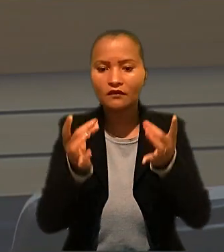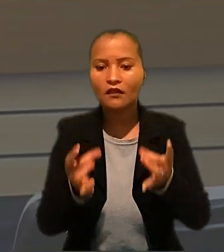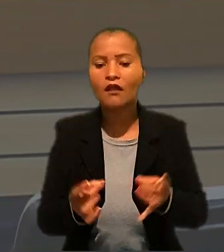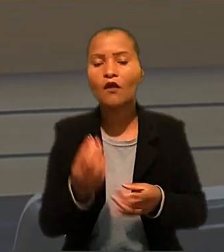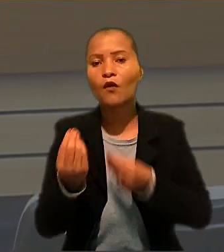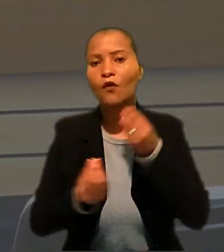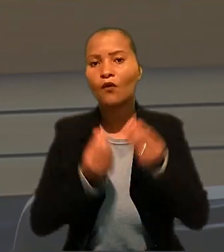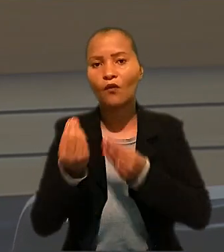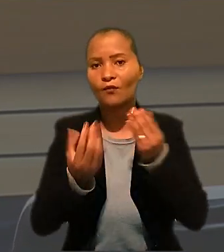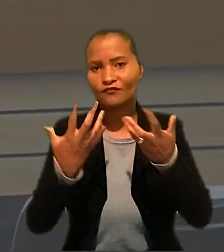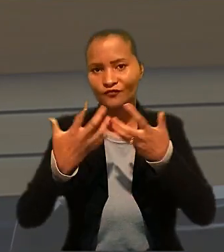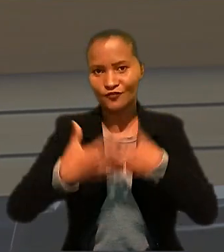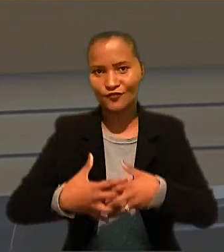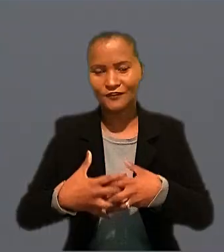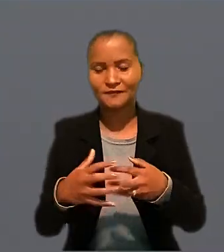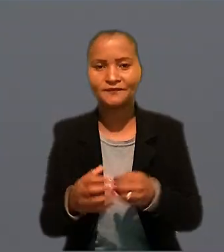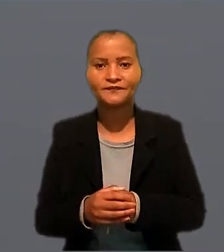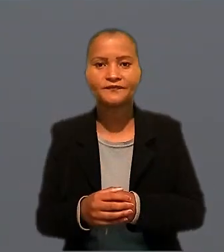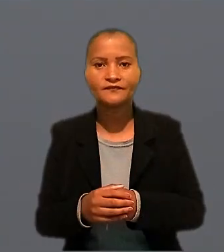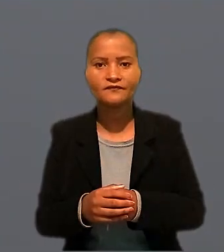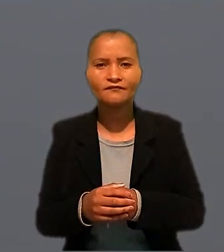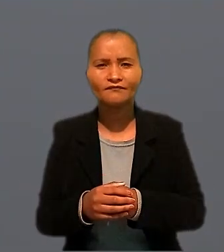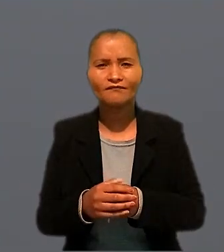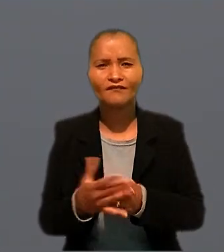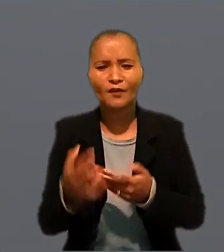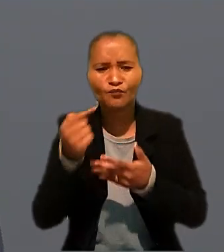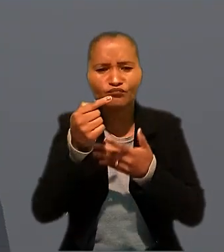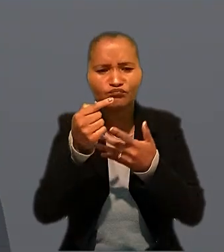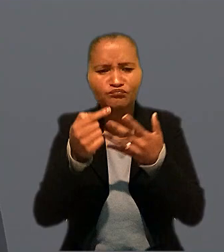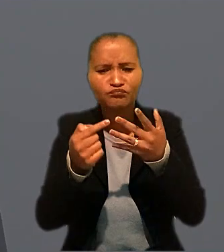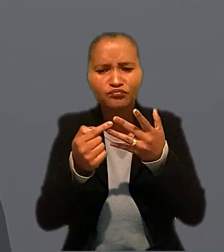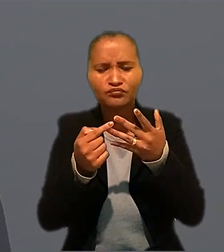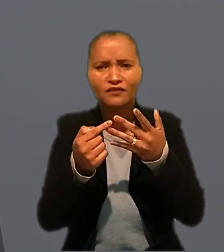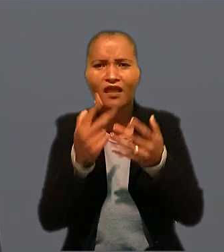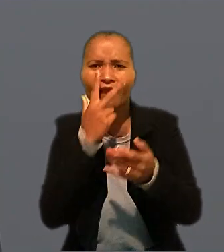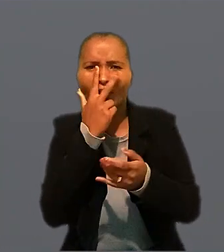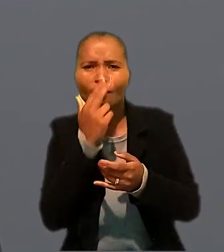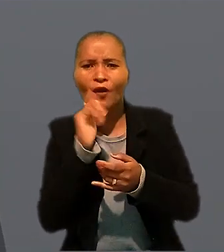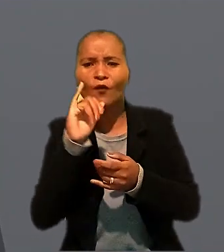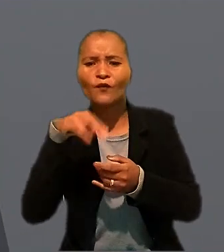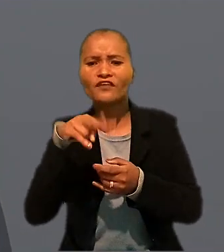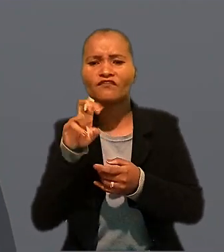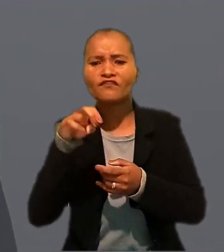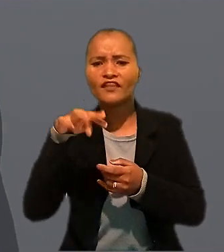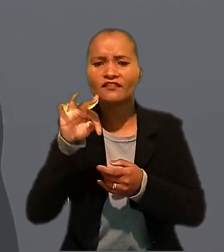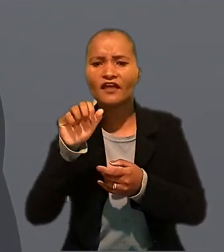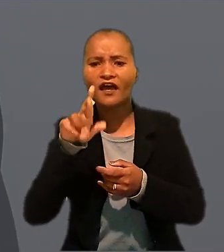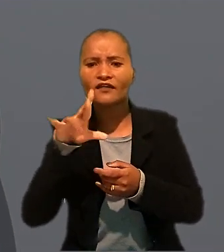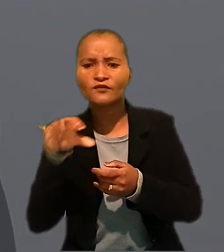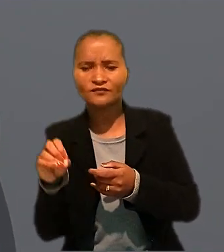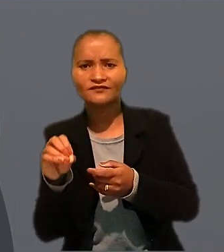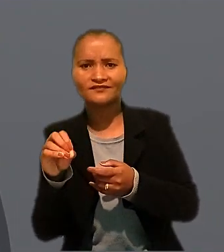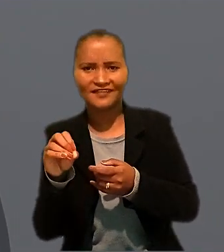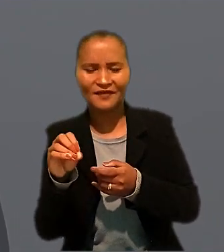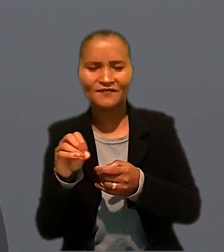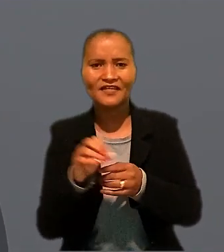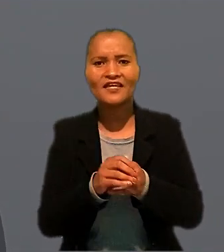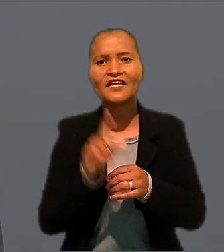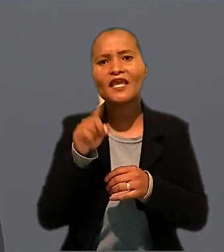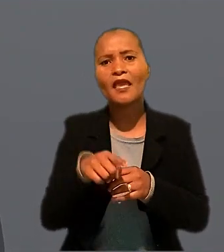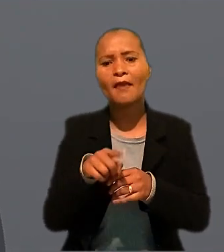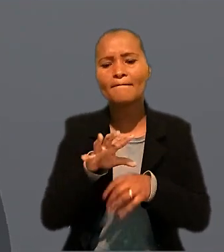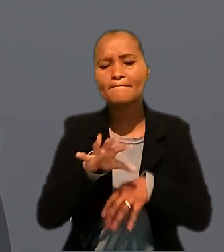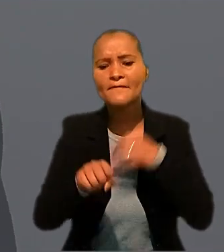detalhada como que isso vai funcionar. Essa medição a gente chama de inventário de gases de efeito estufa. Ela é o que a gente chama